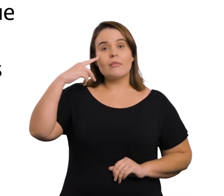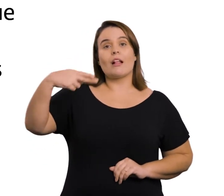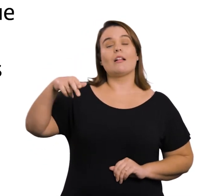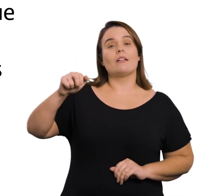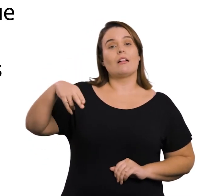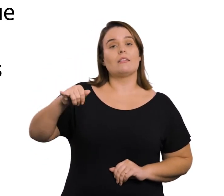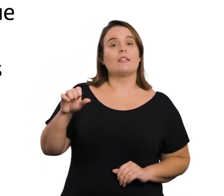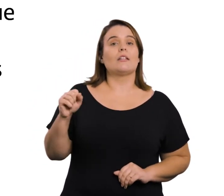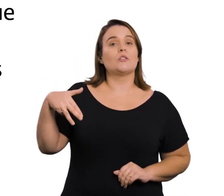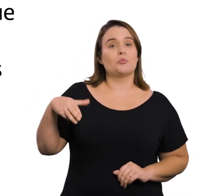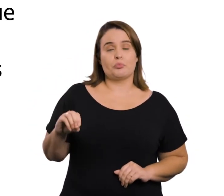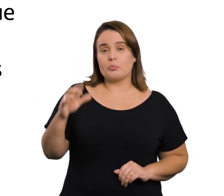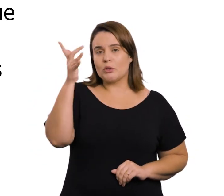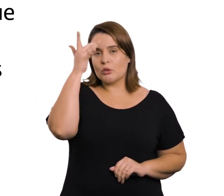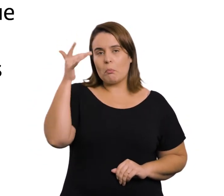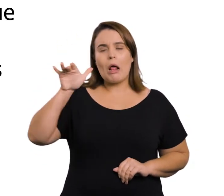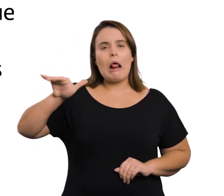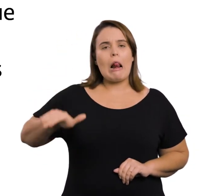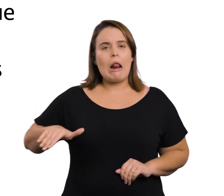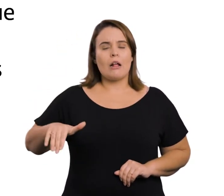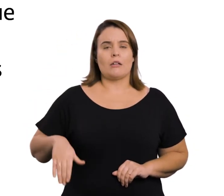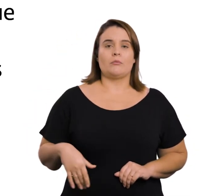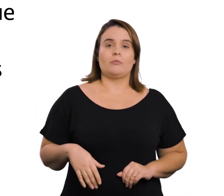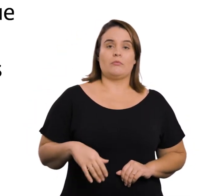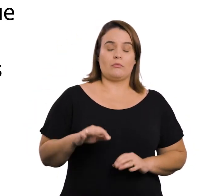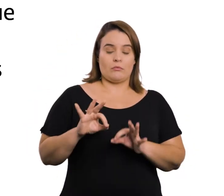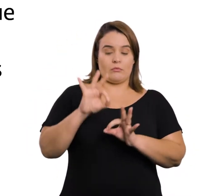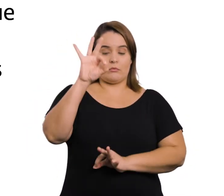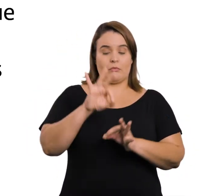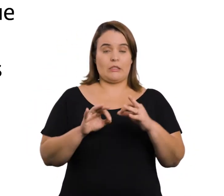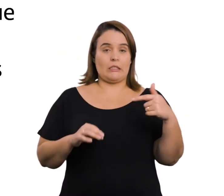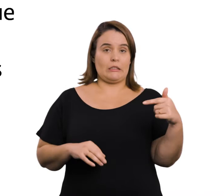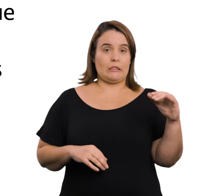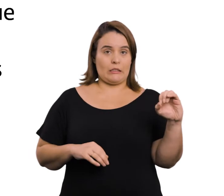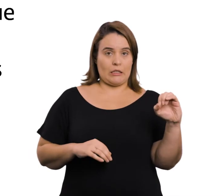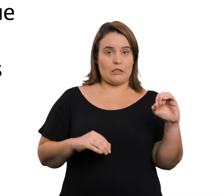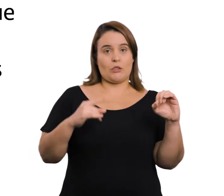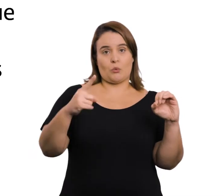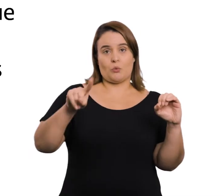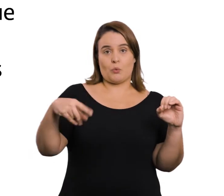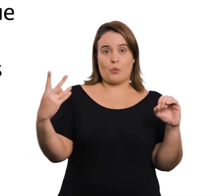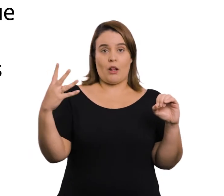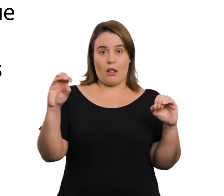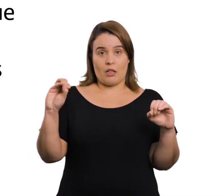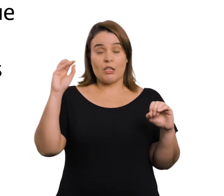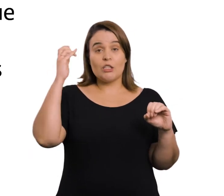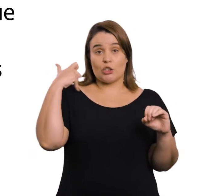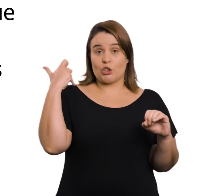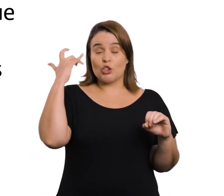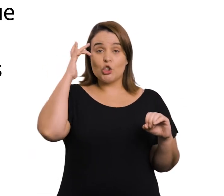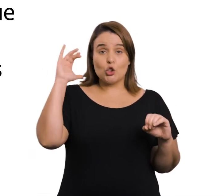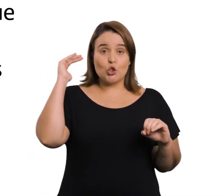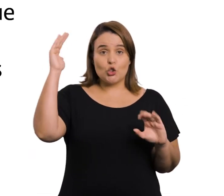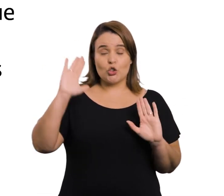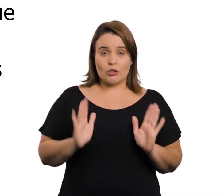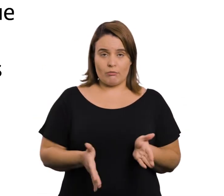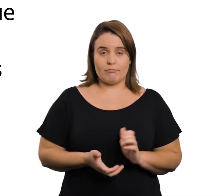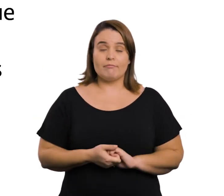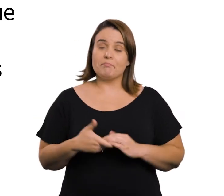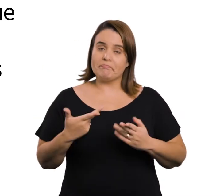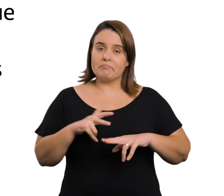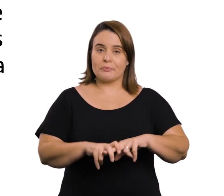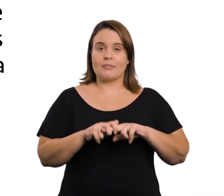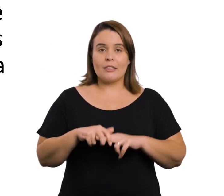São consideradas com nanismo as pessoas com estatura reduzida, entre 70 centímetros e 1,40 m, na